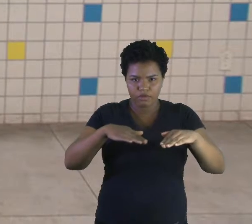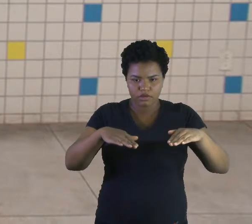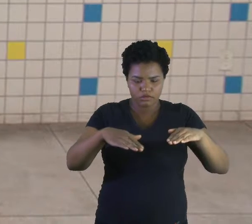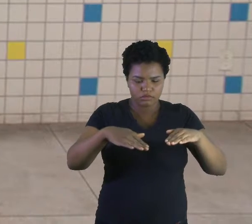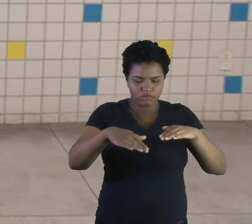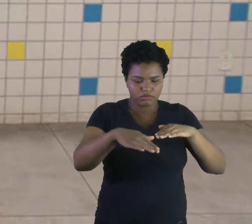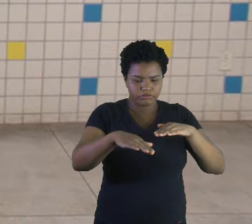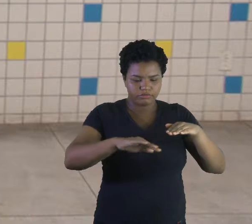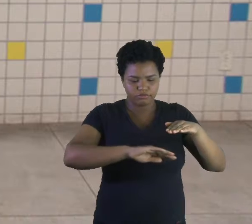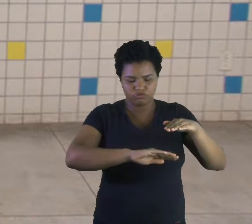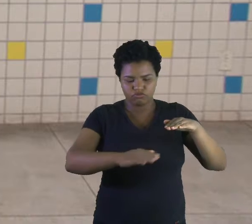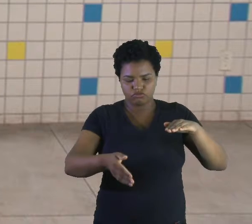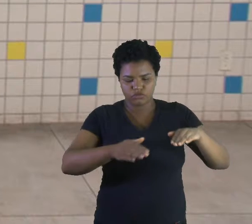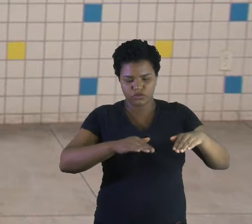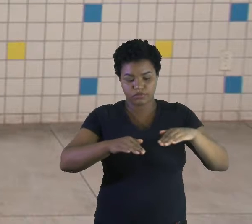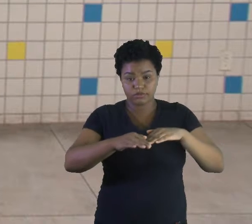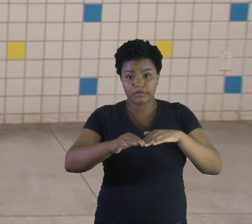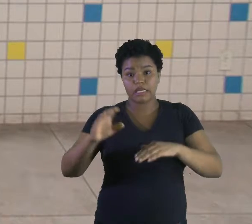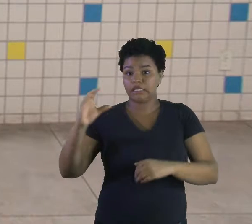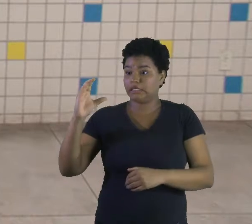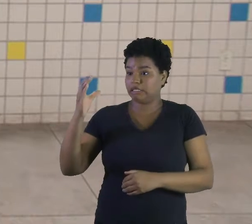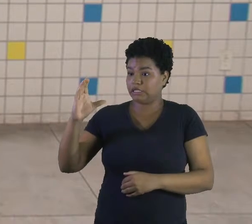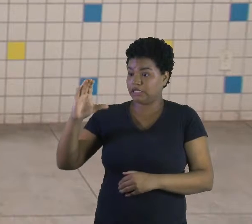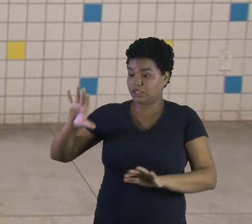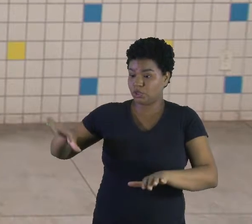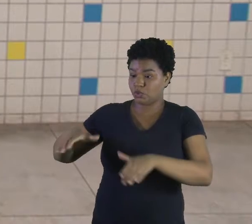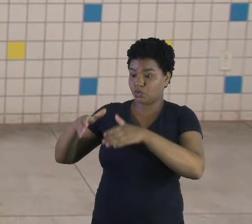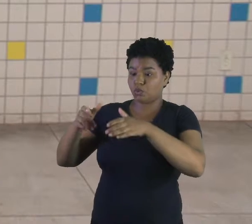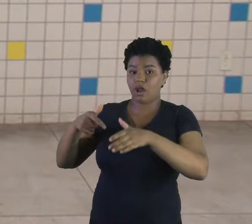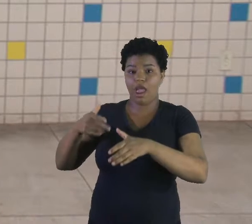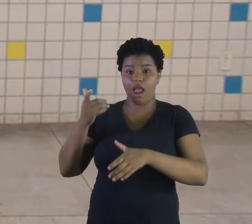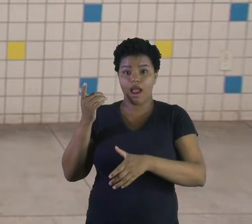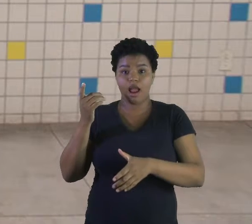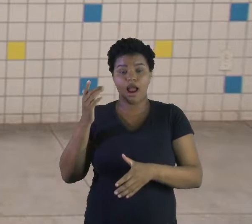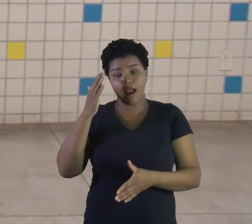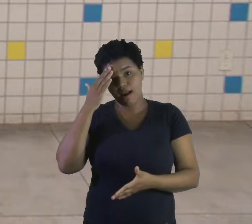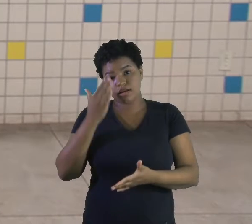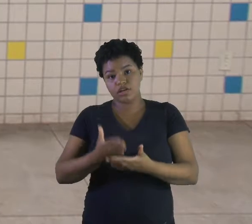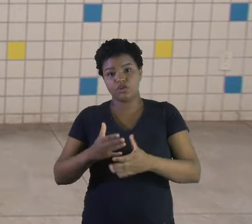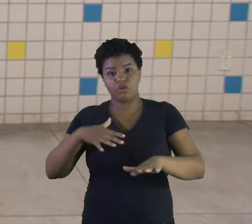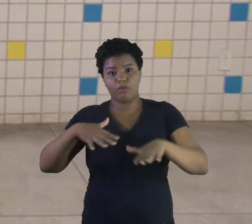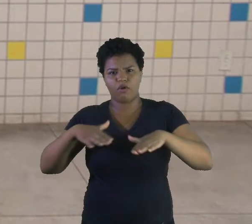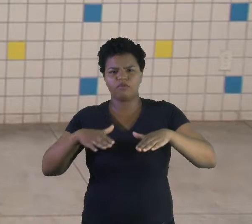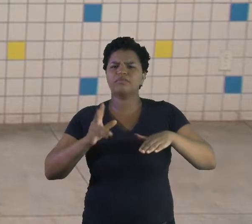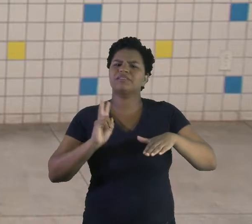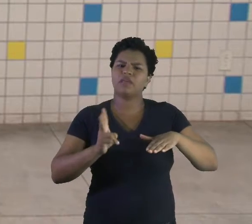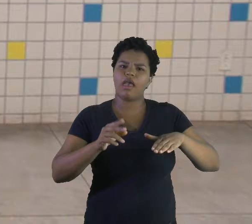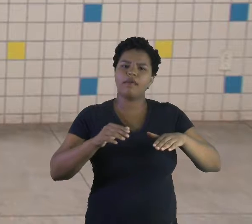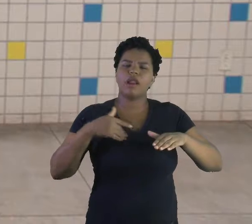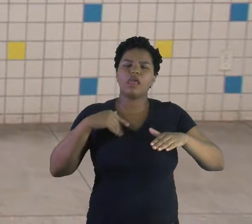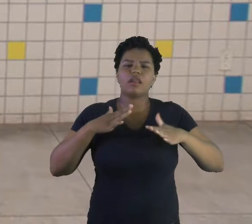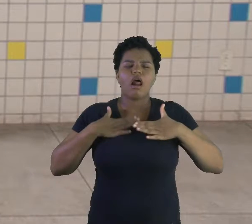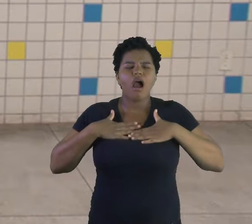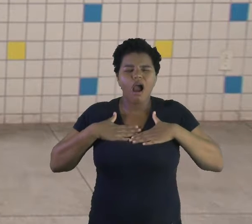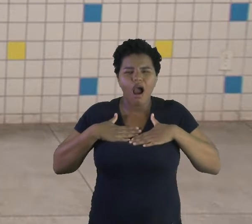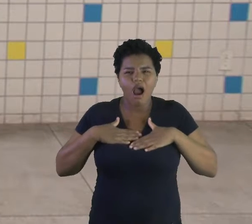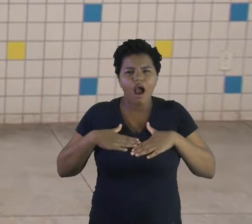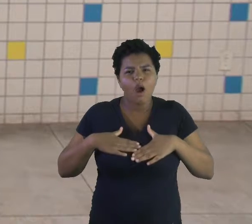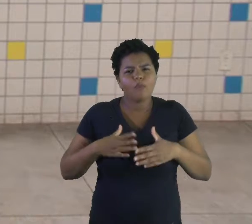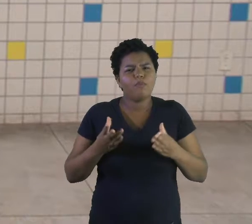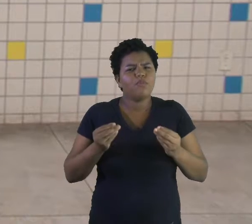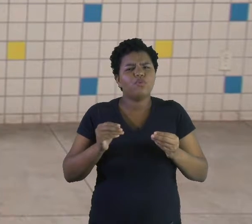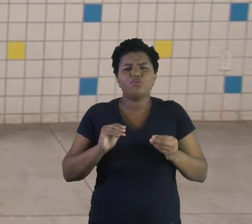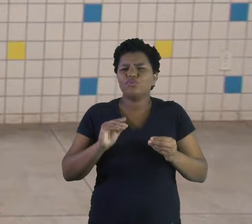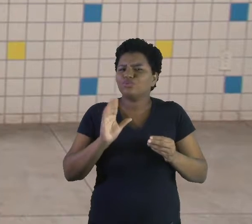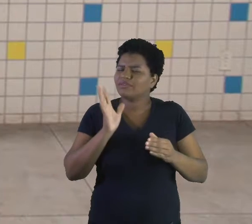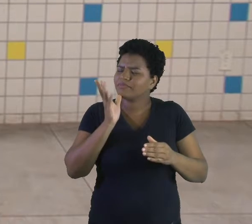comunidade científica acredita que esses movimentos sejam constantes e lentos, o que ajuda a entender como a